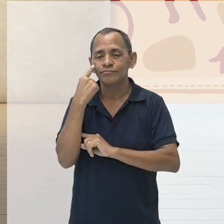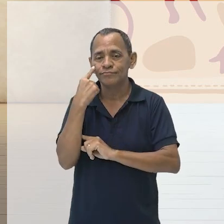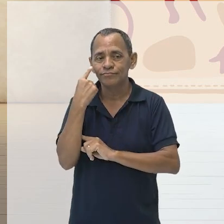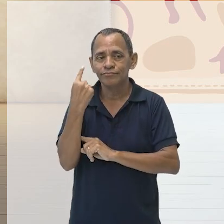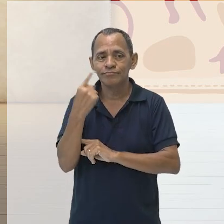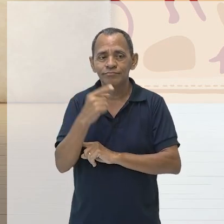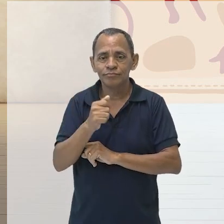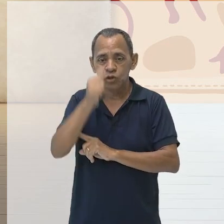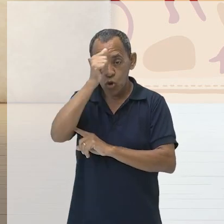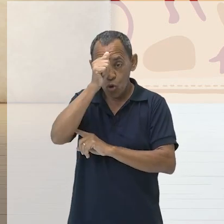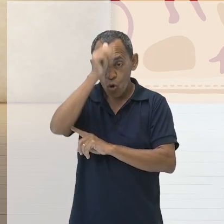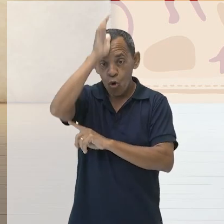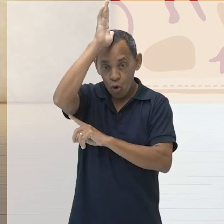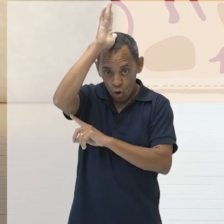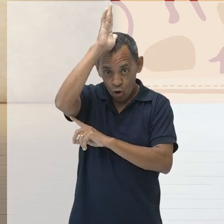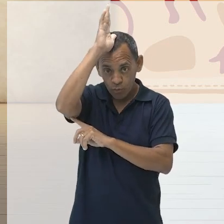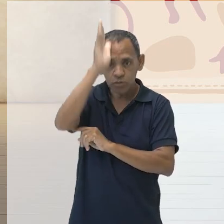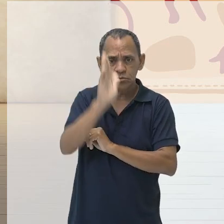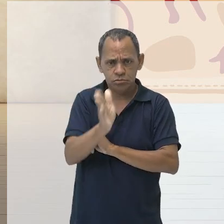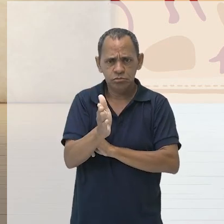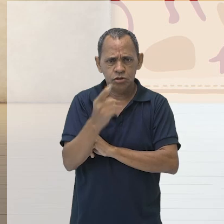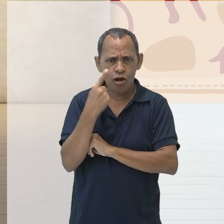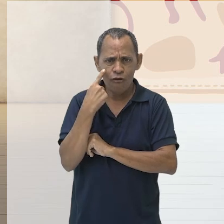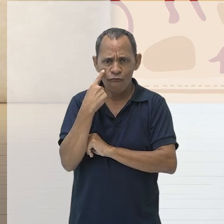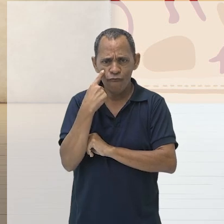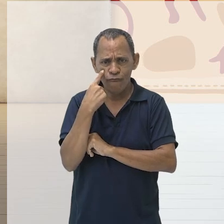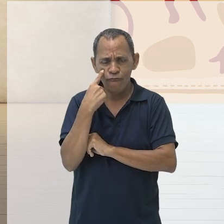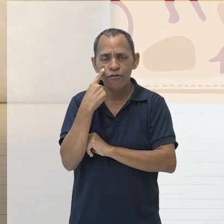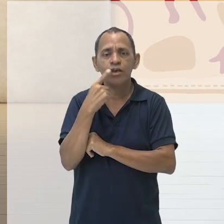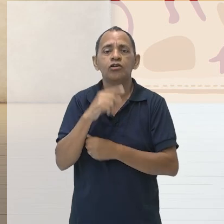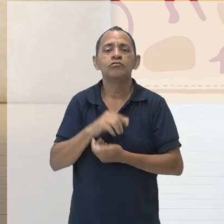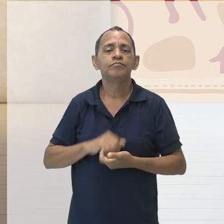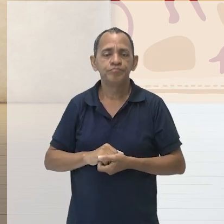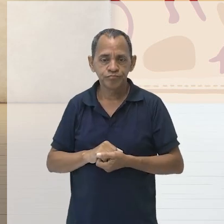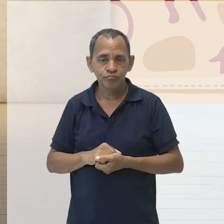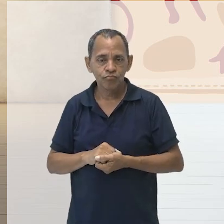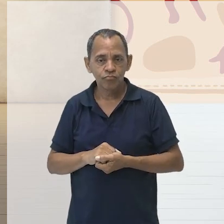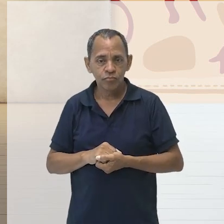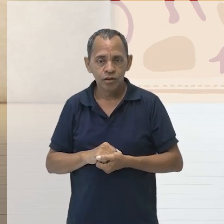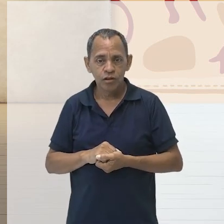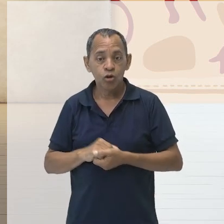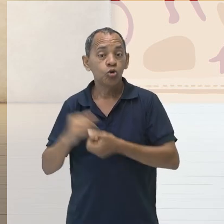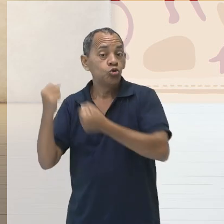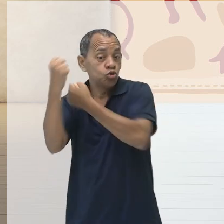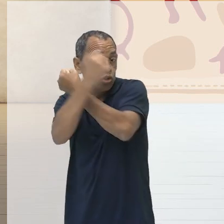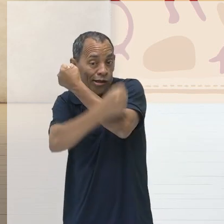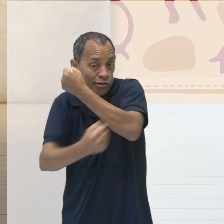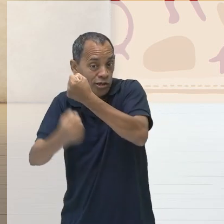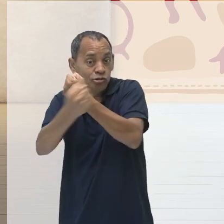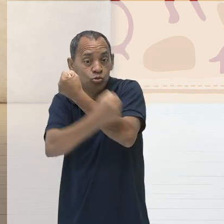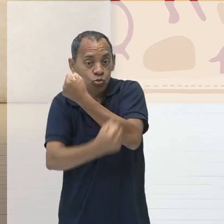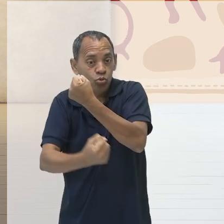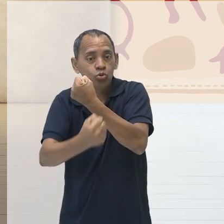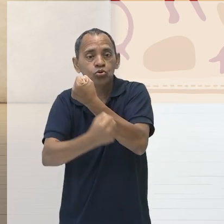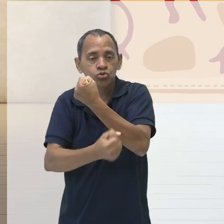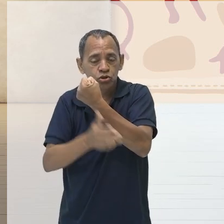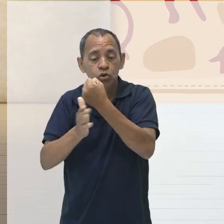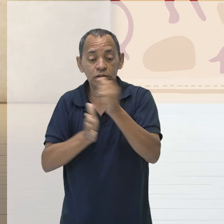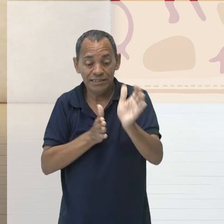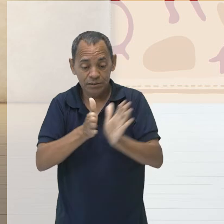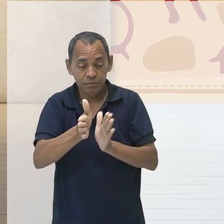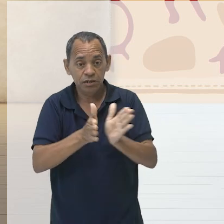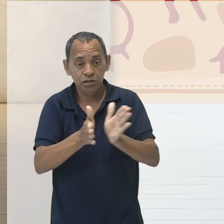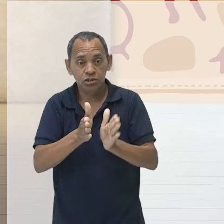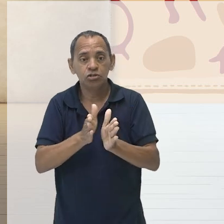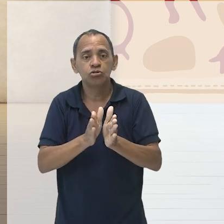viram ali a presença dos gladiadores, né? Então, nesse período aqui, a luta